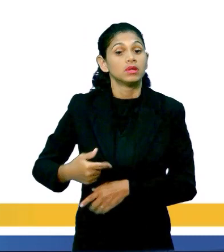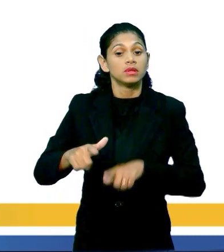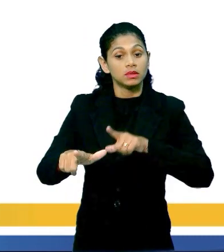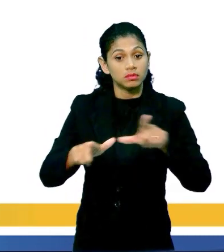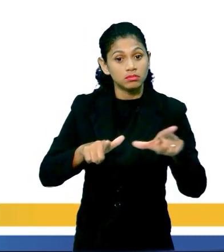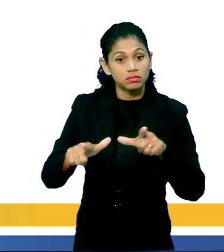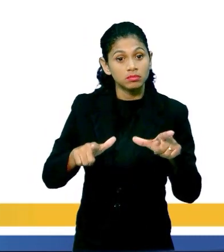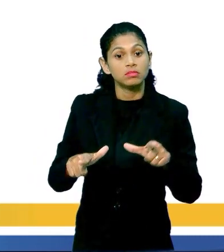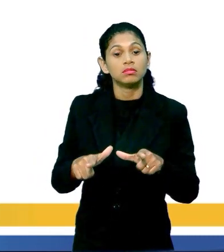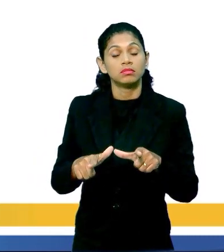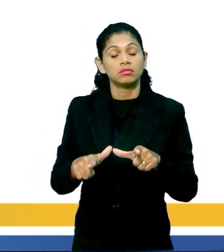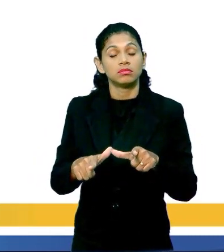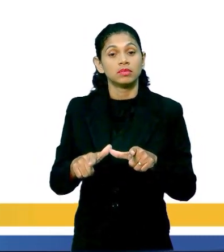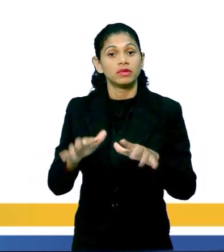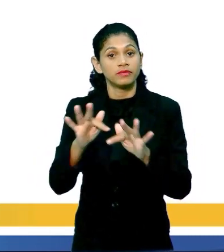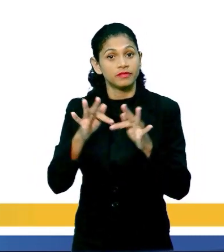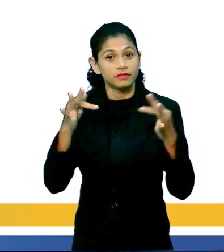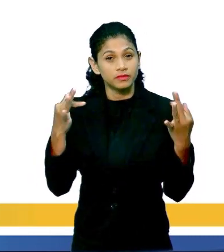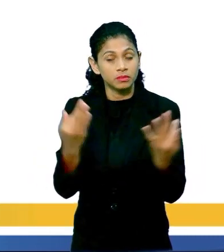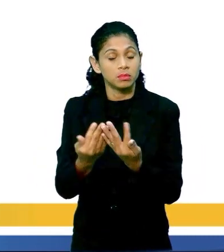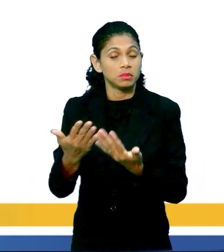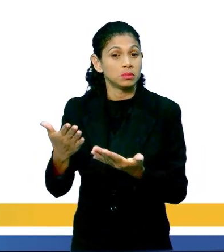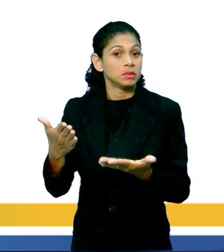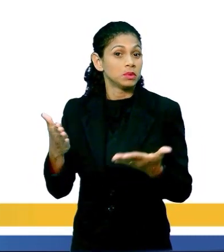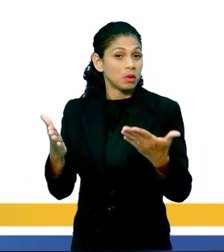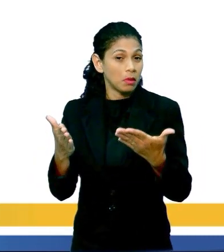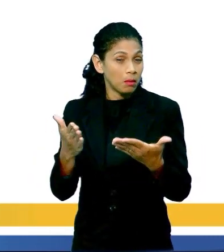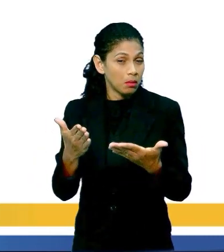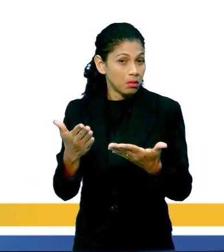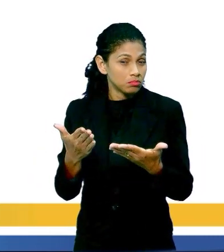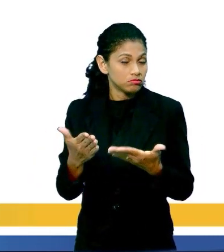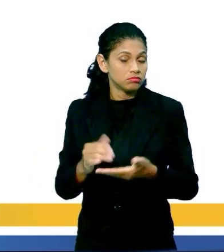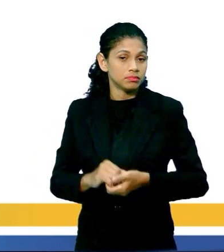áreas de extrema pobreza.